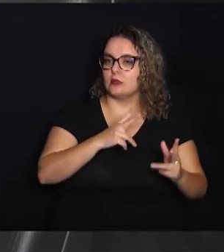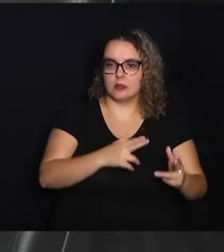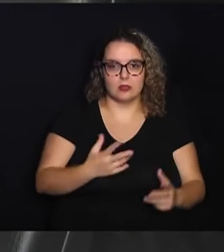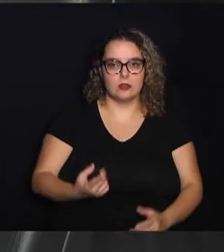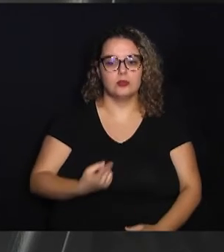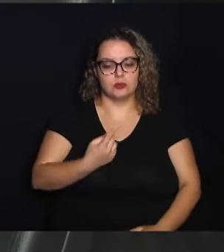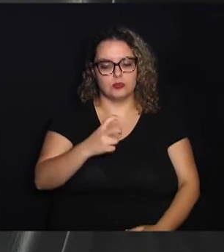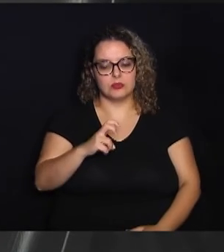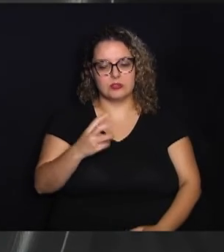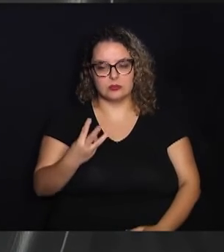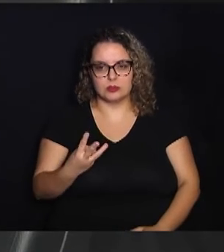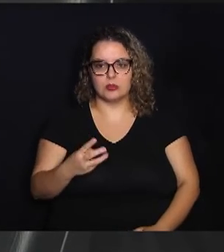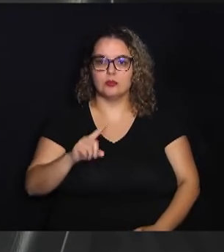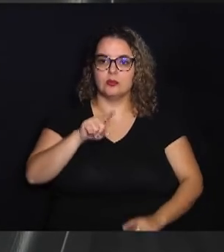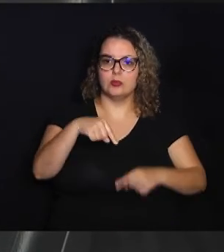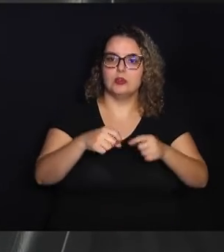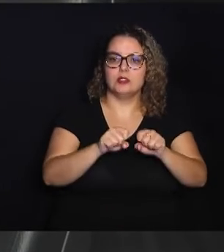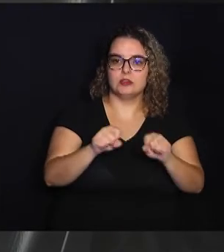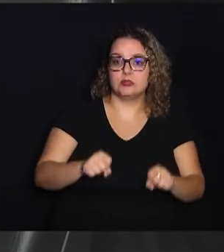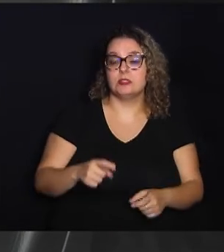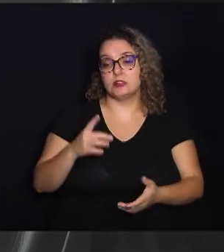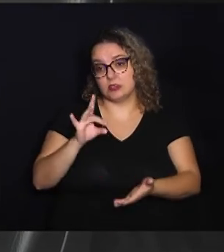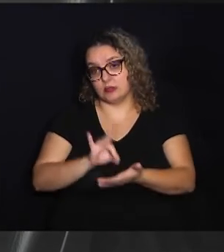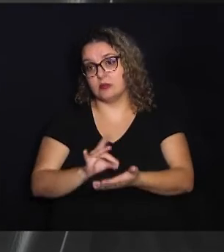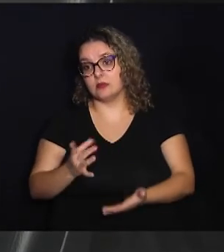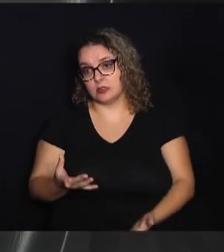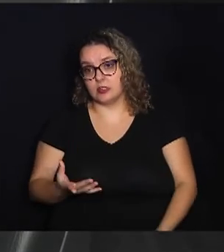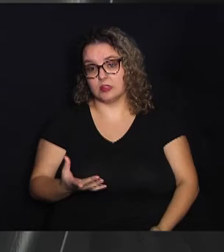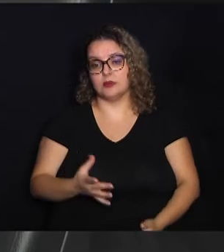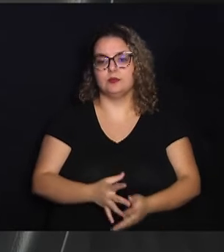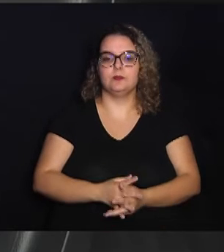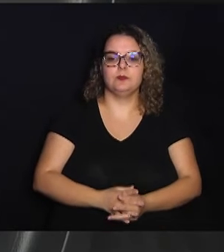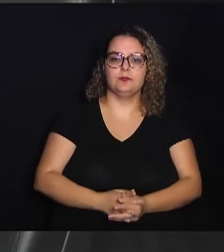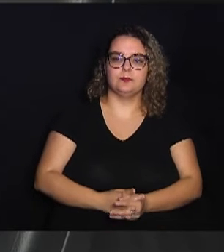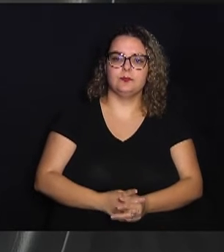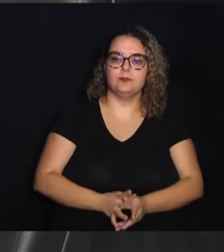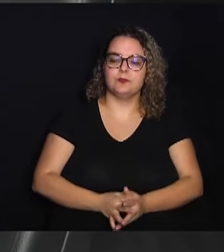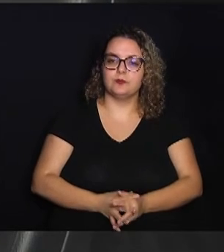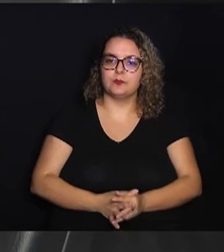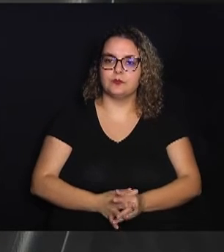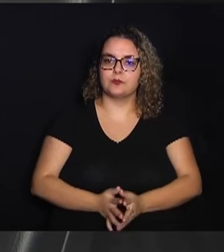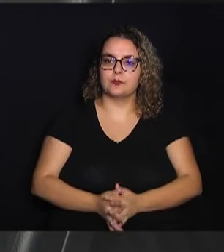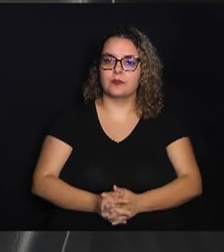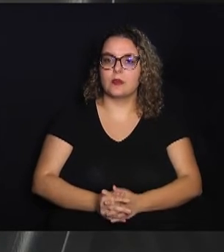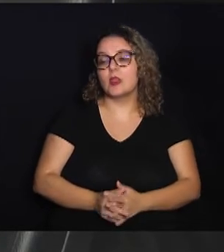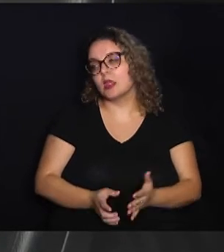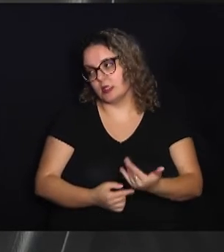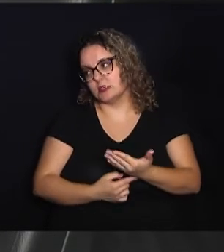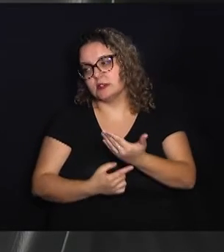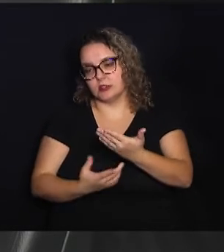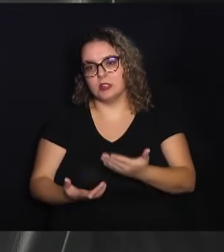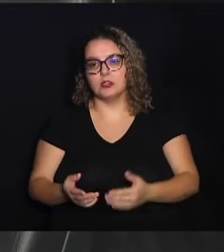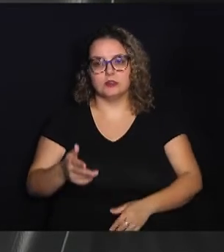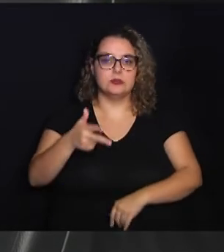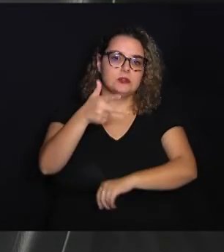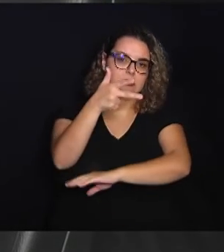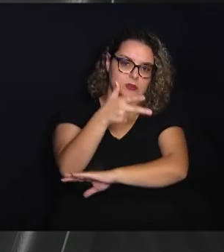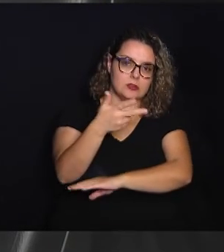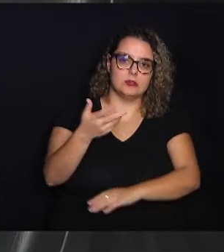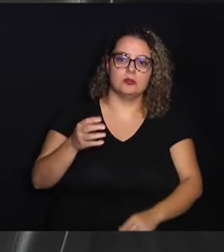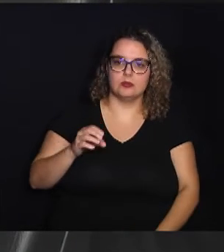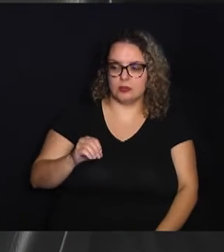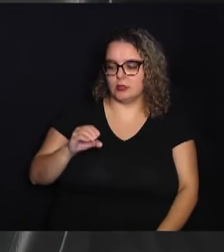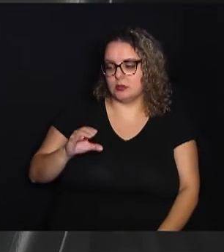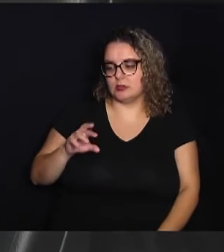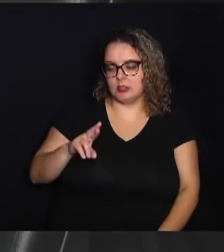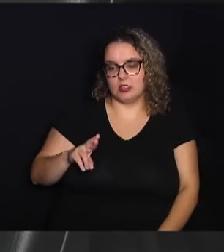outro sistema que a guarda tem, e que na verdade eles detêm, né, essa tecnologia das câmeras, né, do OCR,